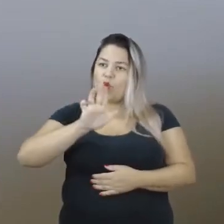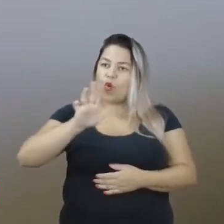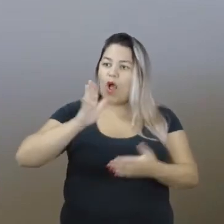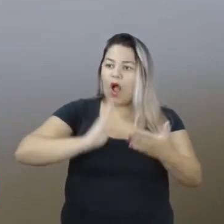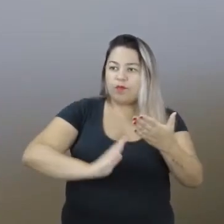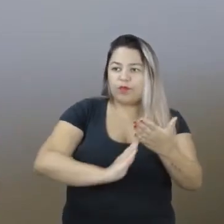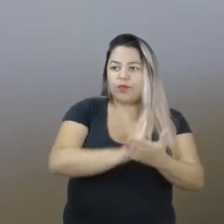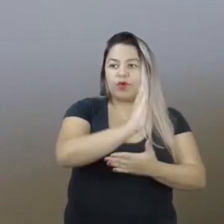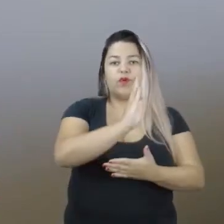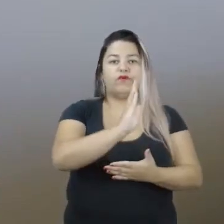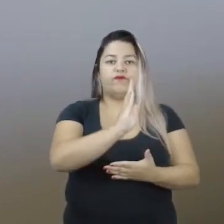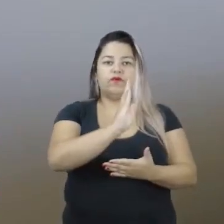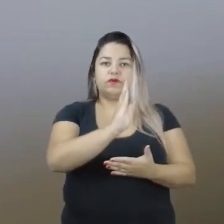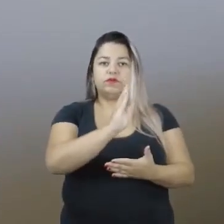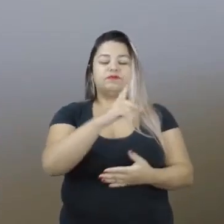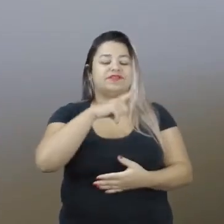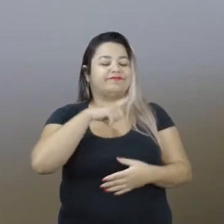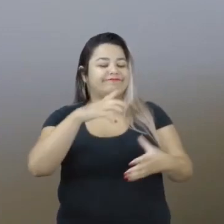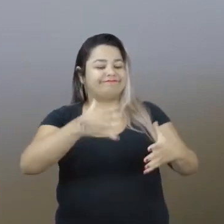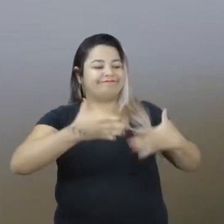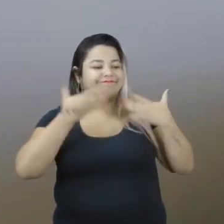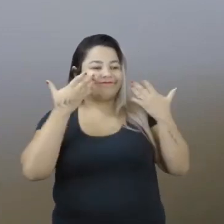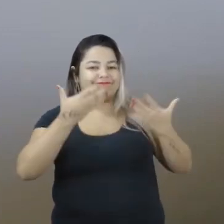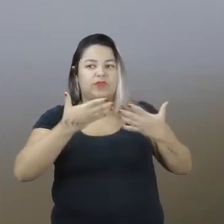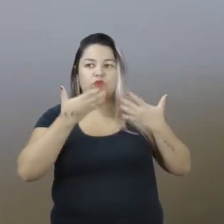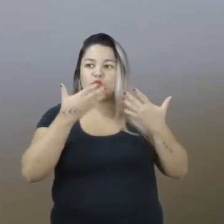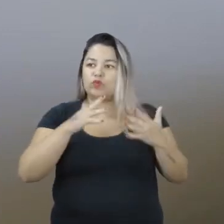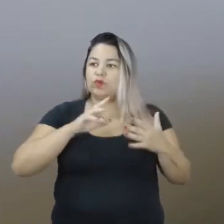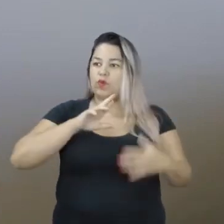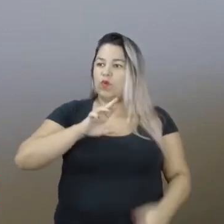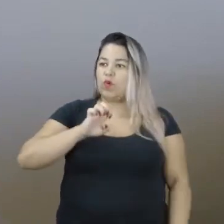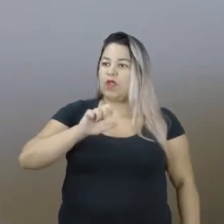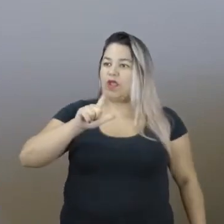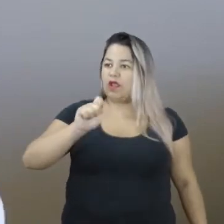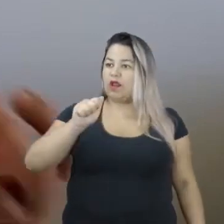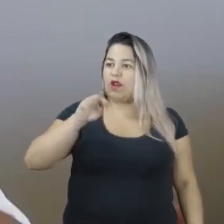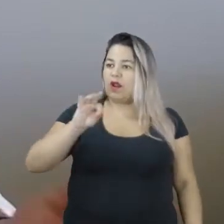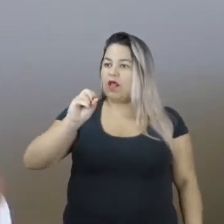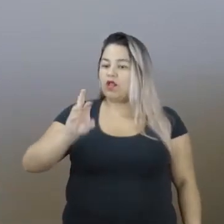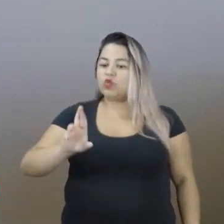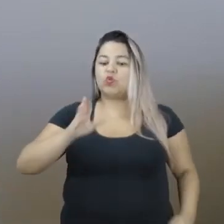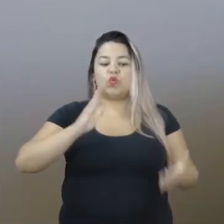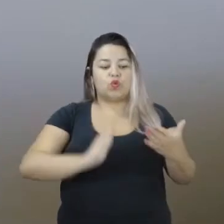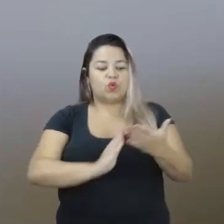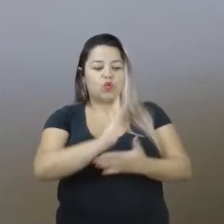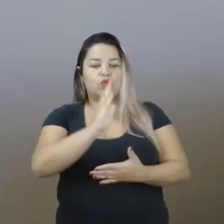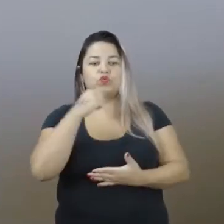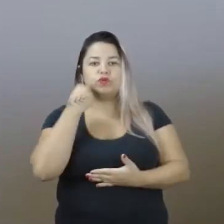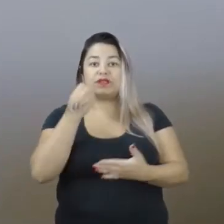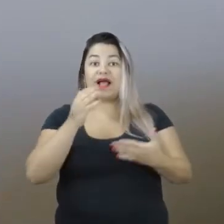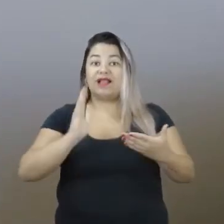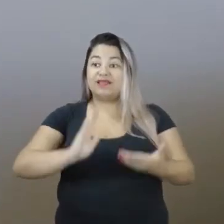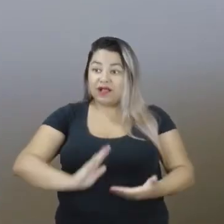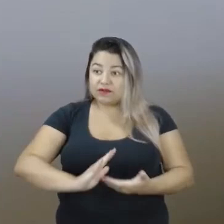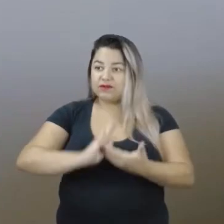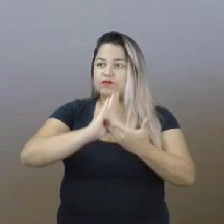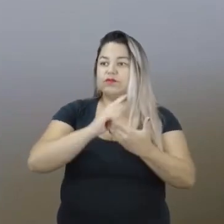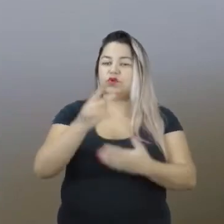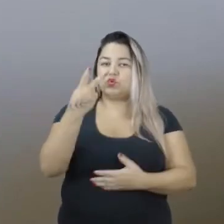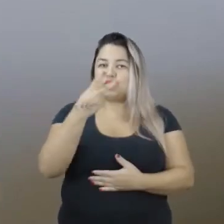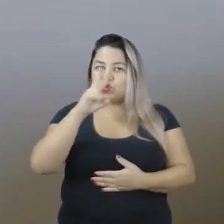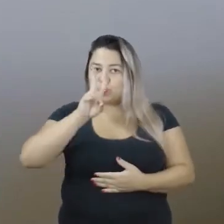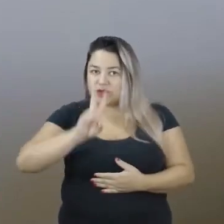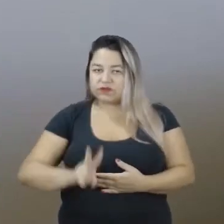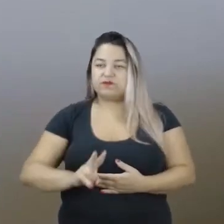essa proposta, eu tive a alegria de ter sido relator, e ela foi aprovada no Senado e na Câmara por 2